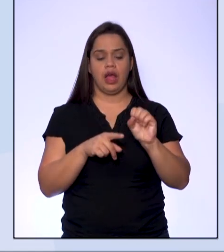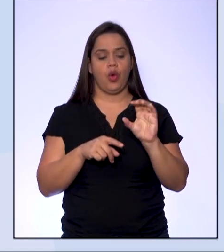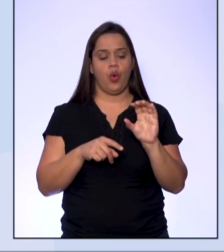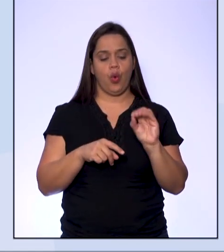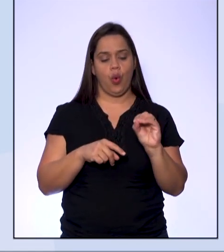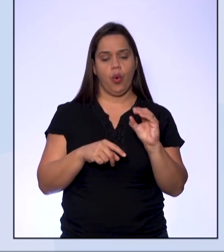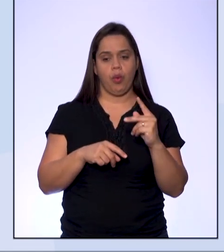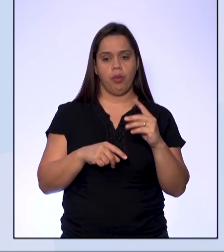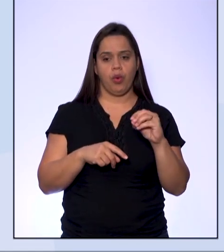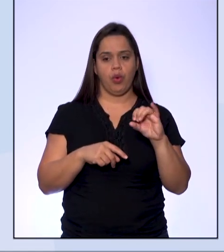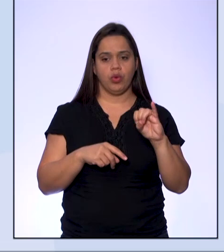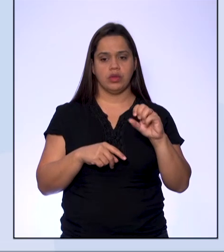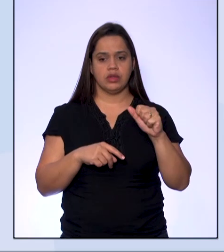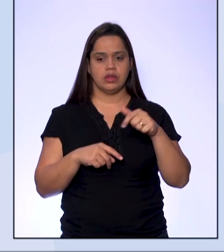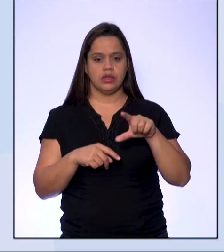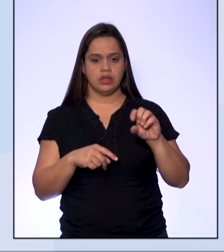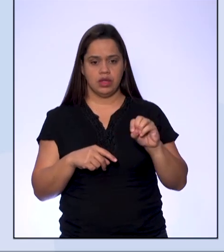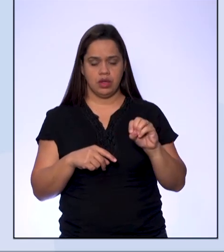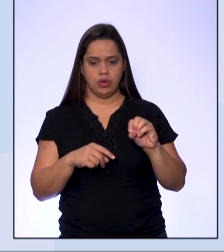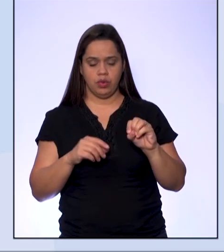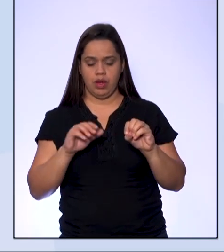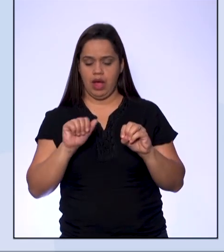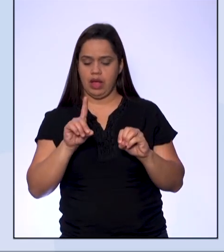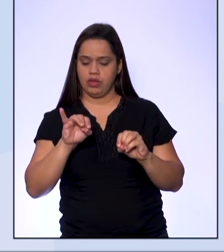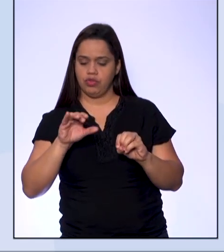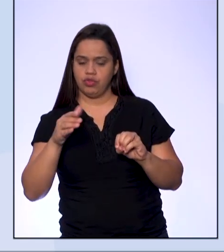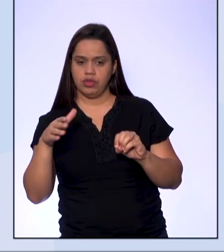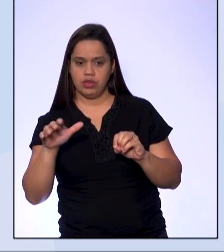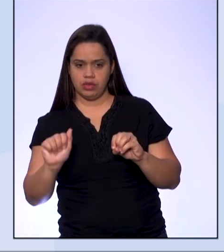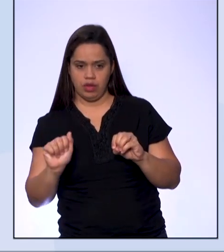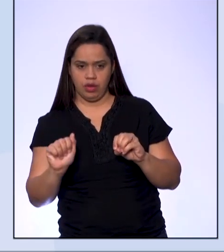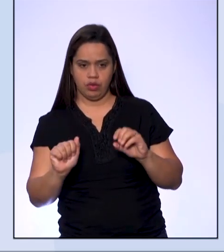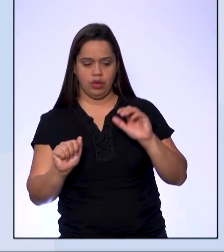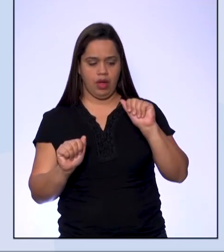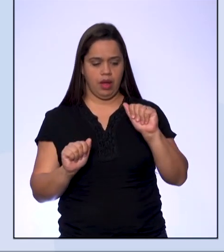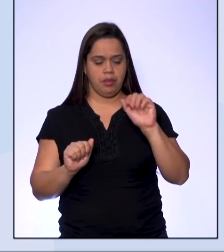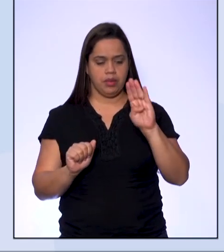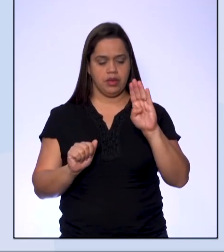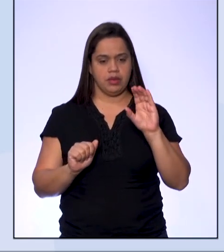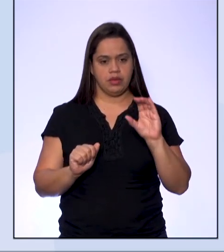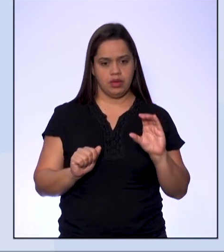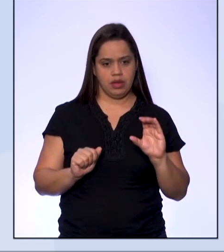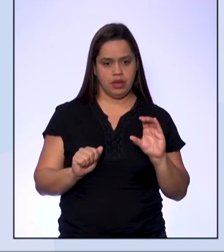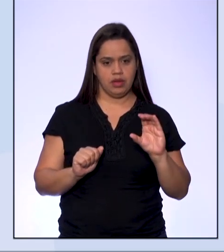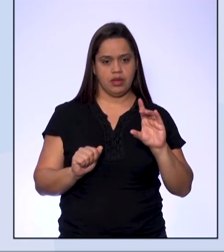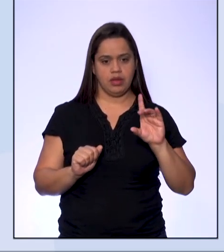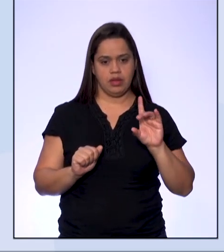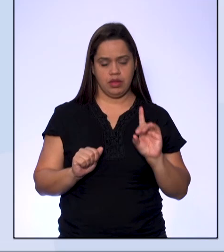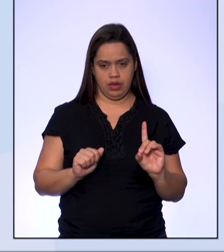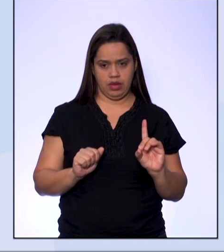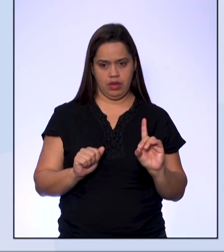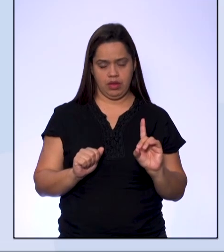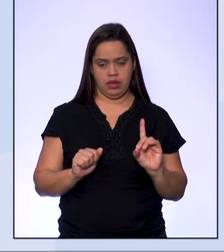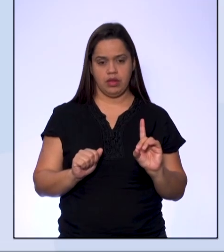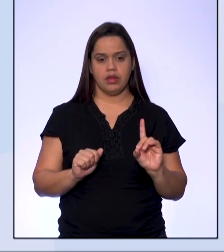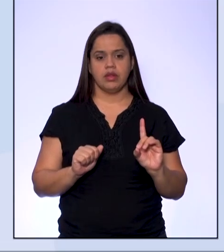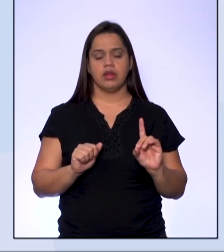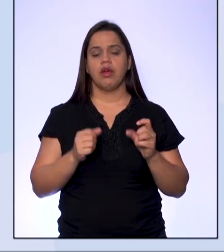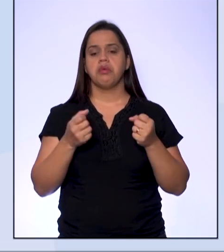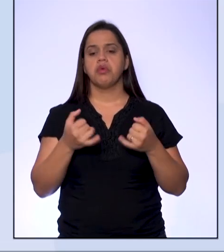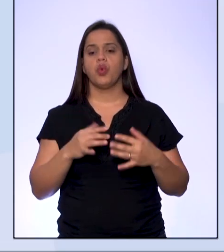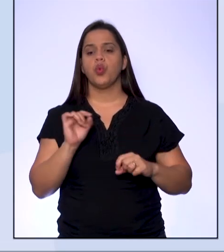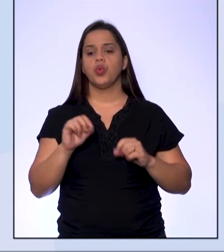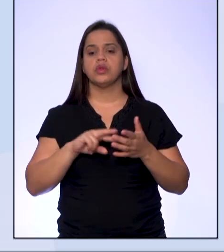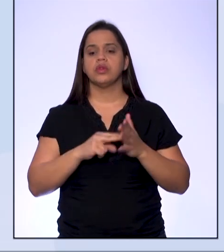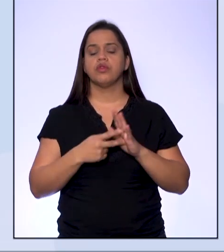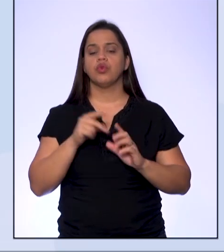adição, oposição e conclusão, explicação e oposição, oposição e explicação.